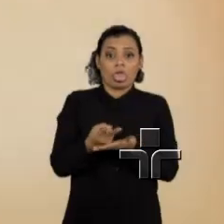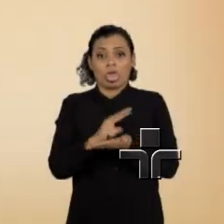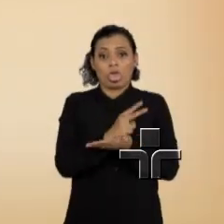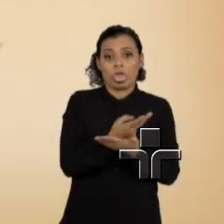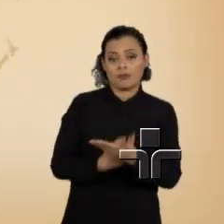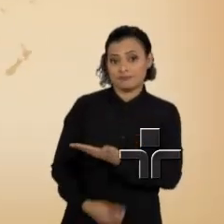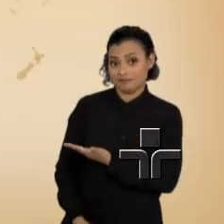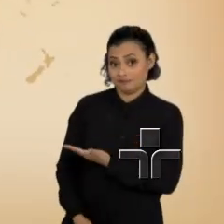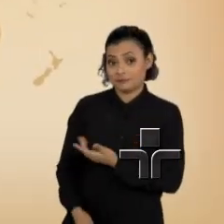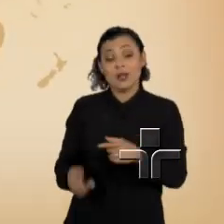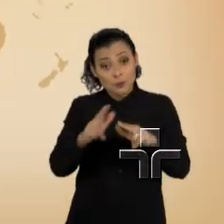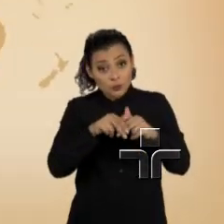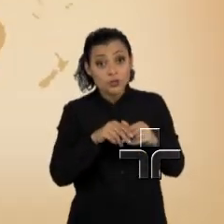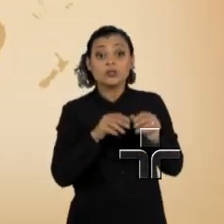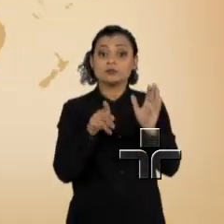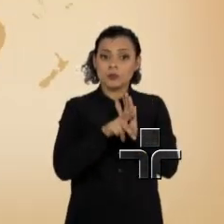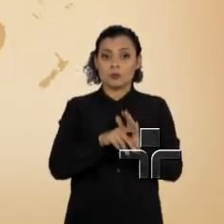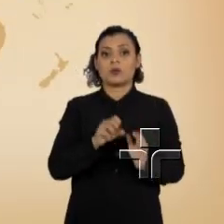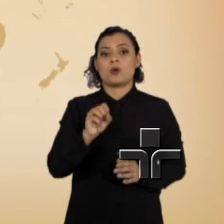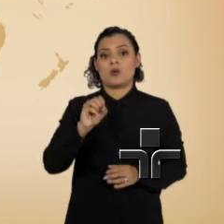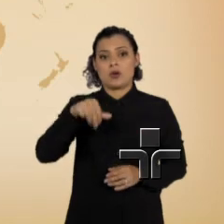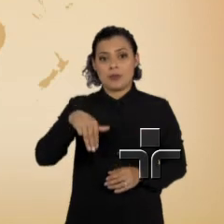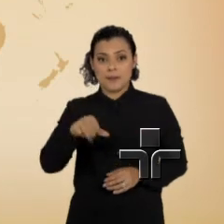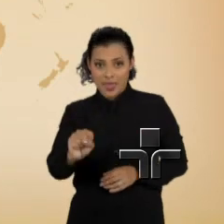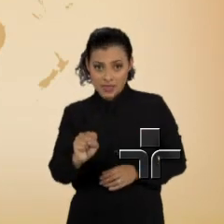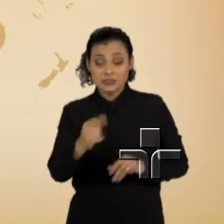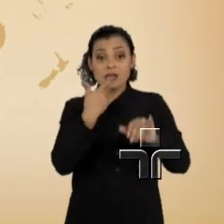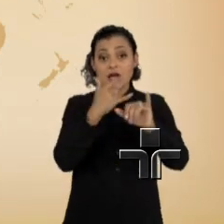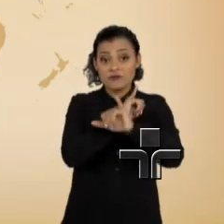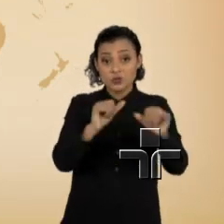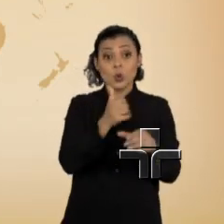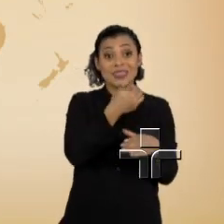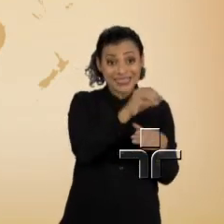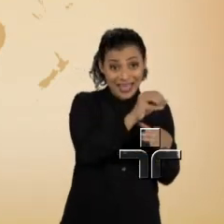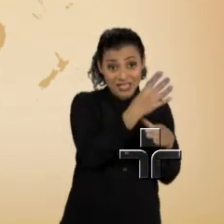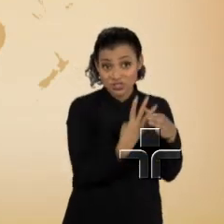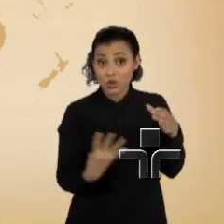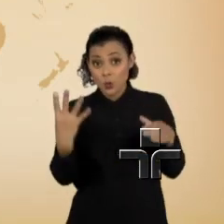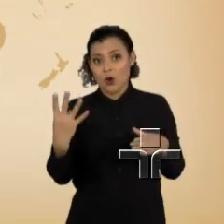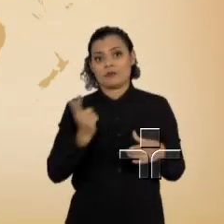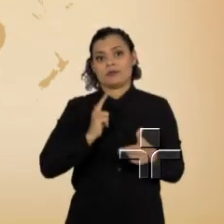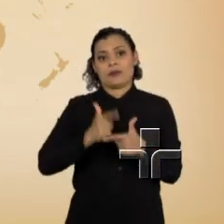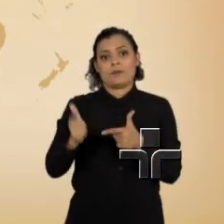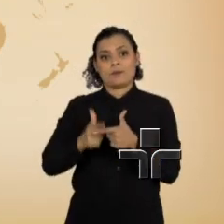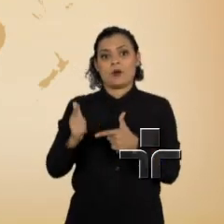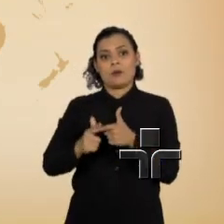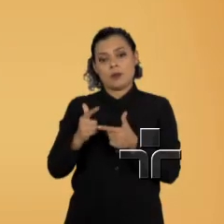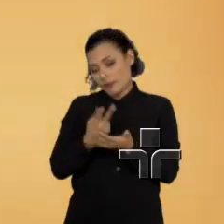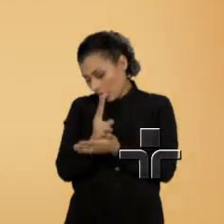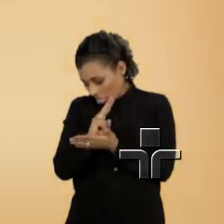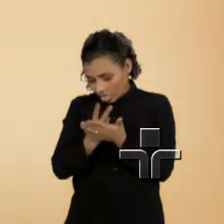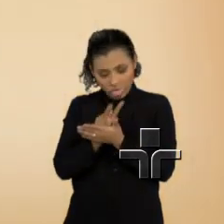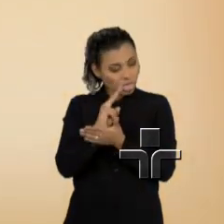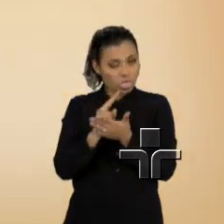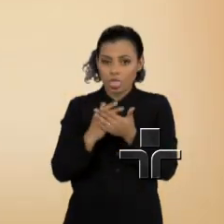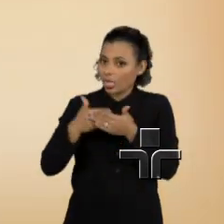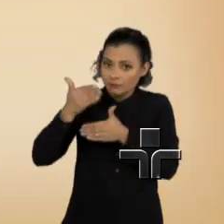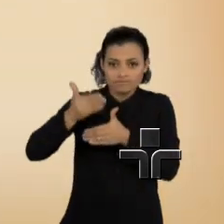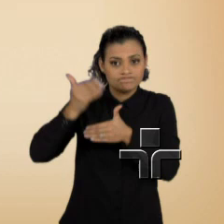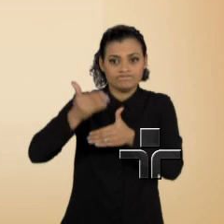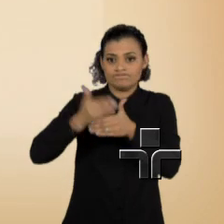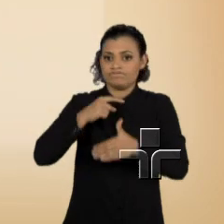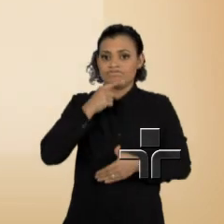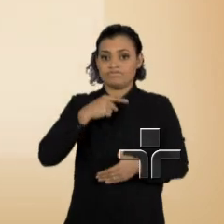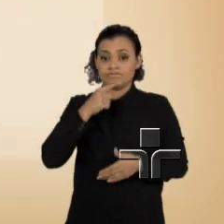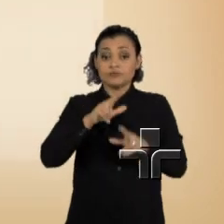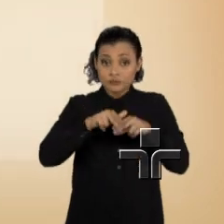imagina. Segundo a Organização Mundial da Saúde, em cada 10 pessoas, 4 têm problemas de privação de sono. Pesquisa Ipsono do